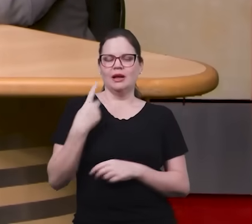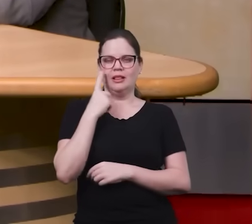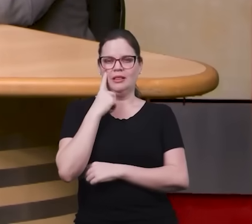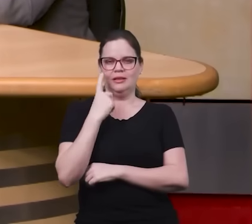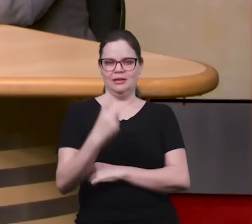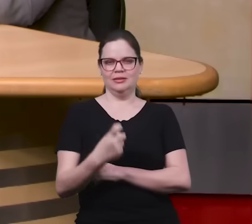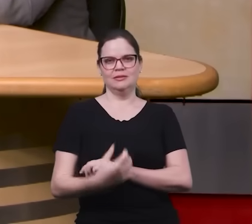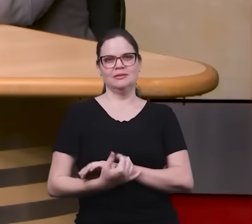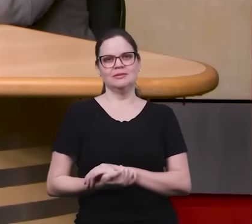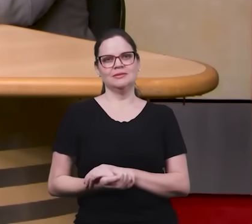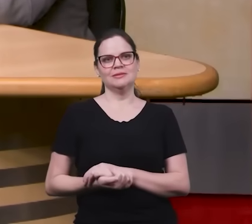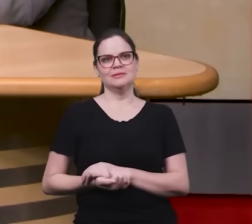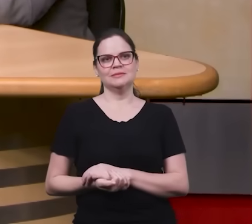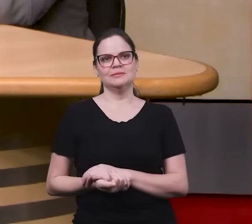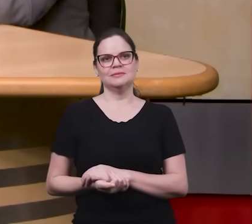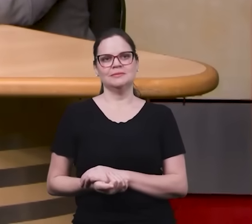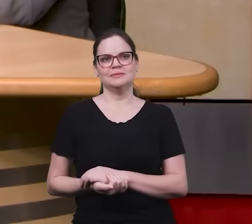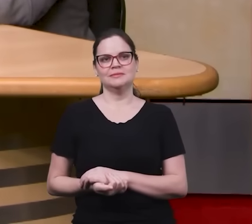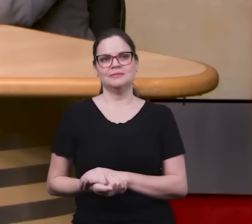Marcelo.